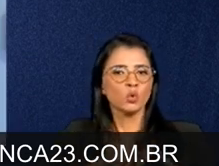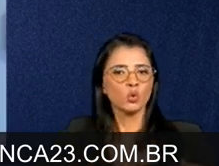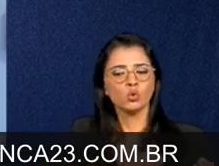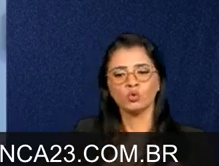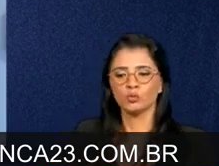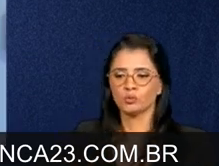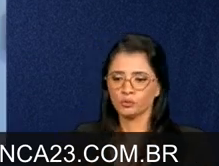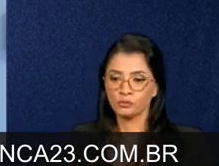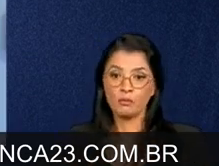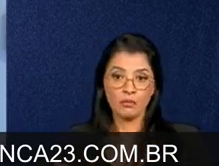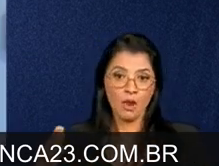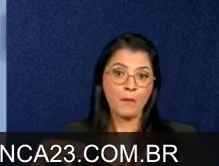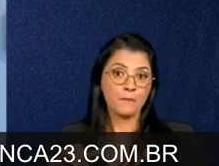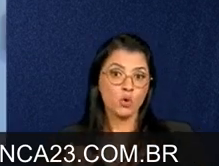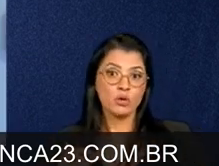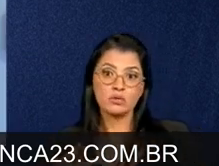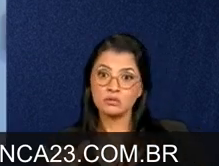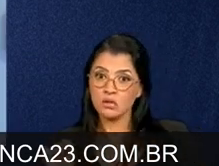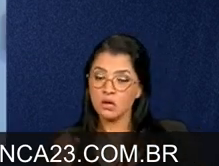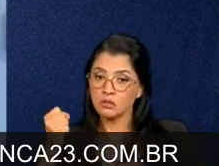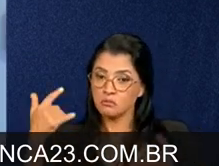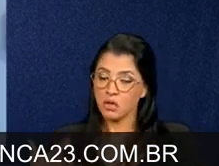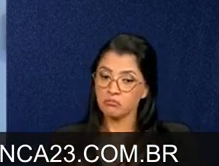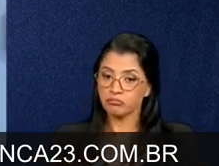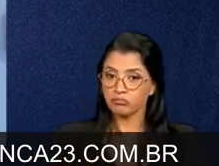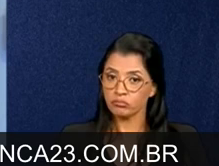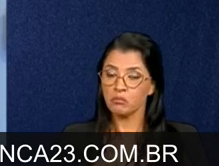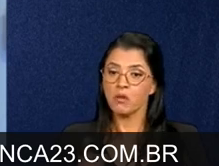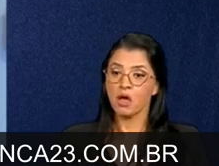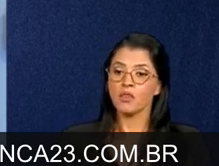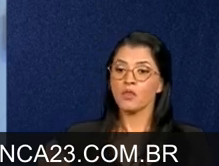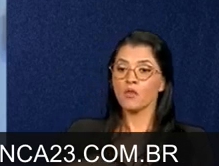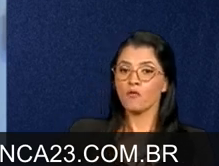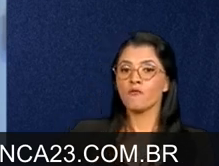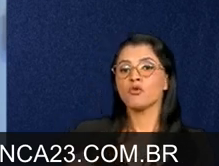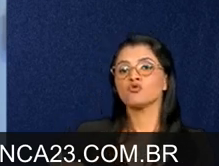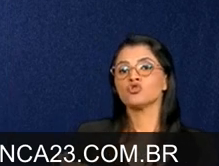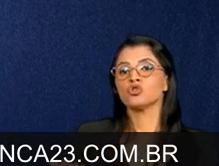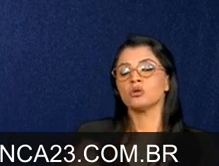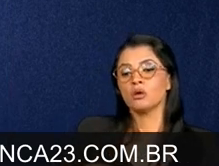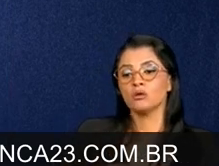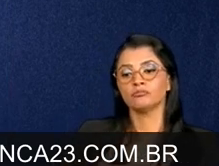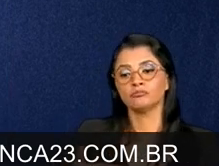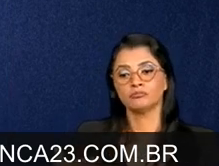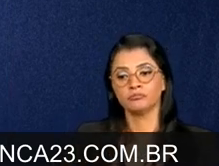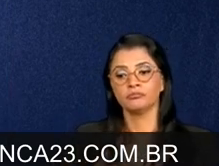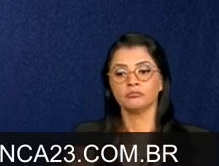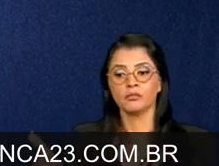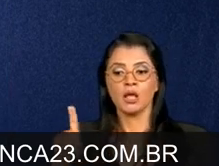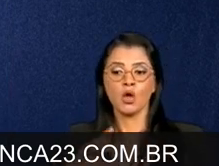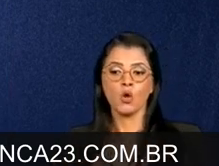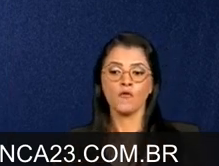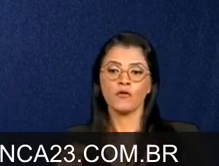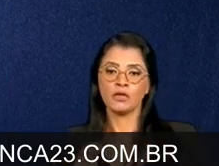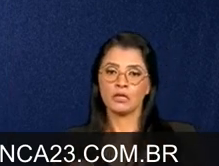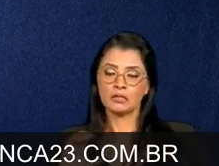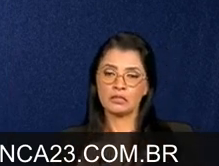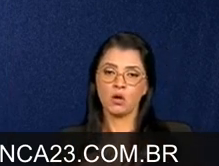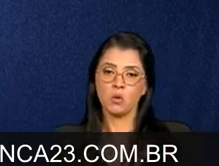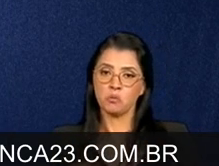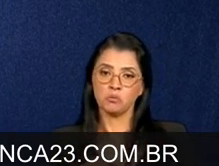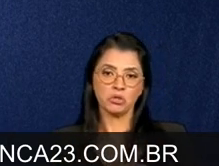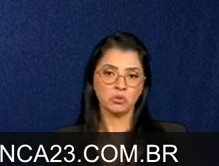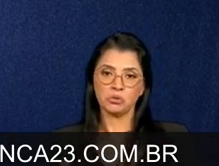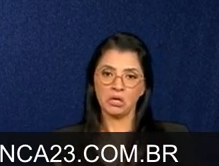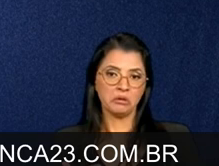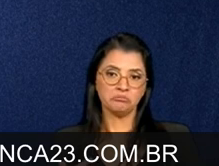De acordo com Moisés, a tratativa para ressarcimento seria intermediada pela Comissão Federal de Comércio, que não